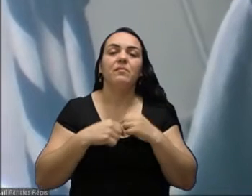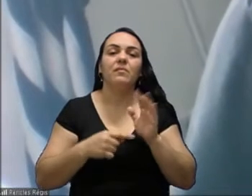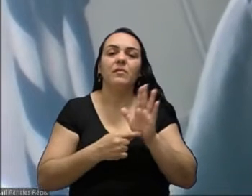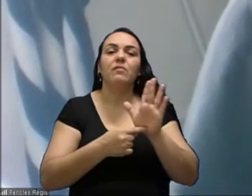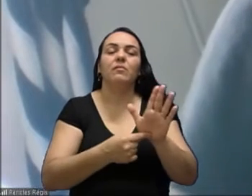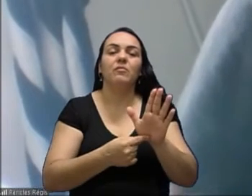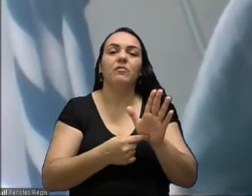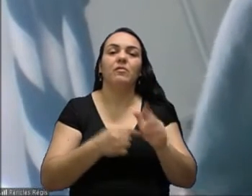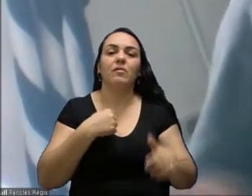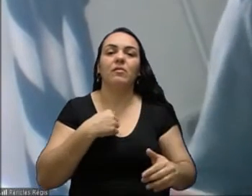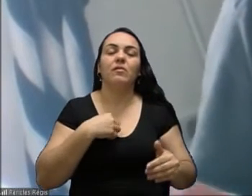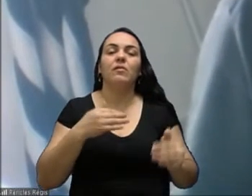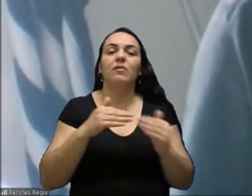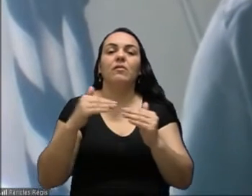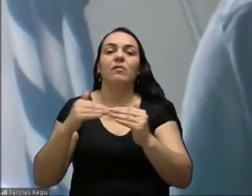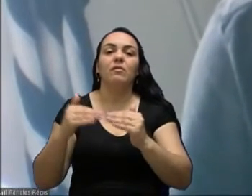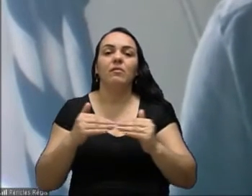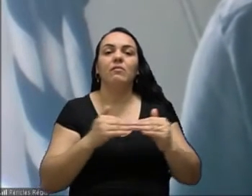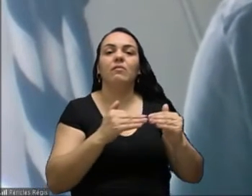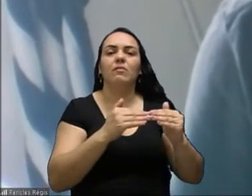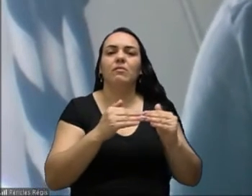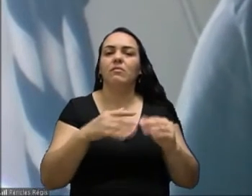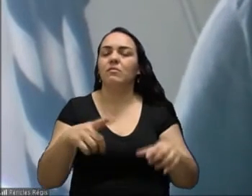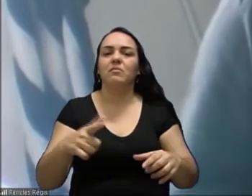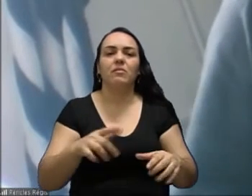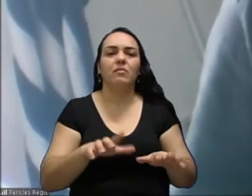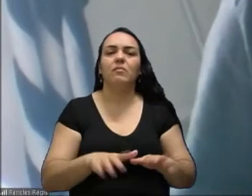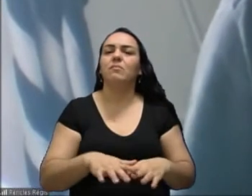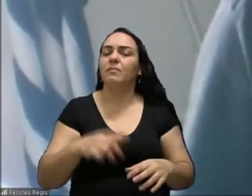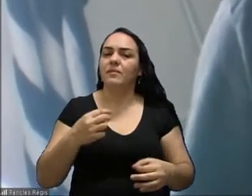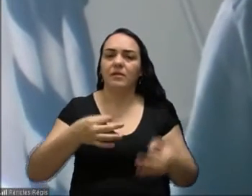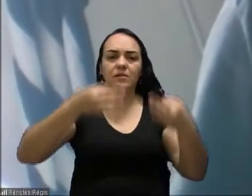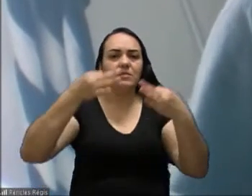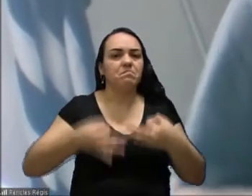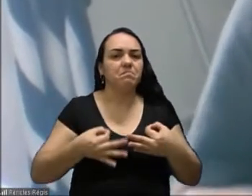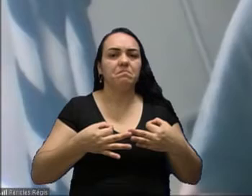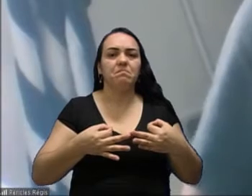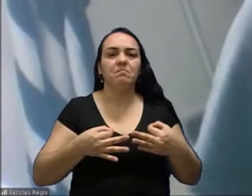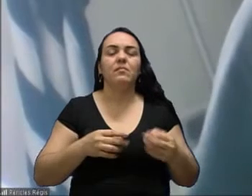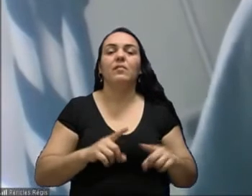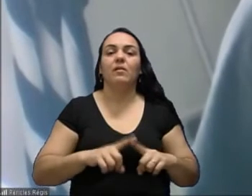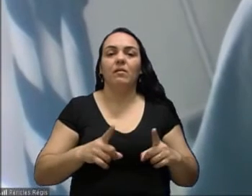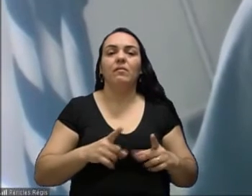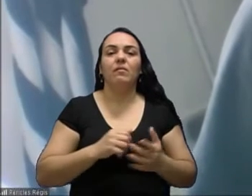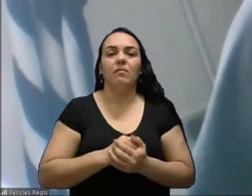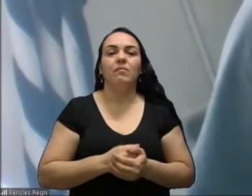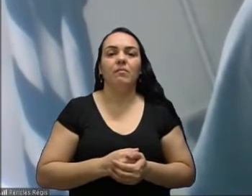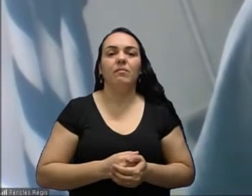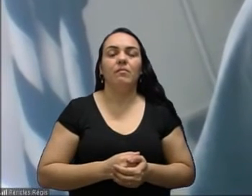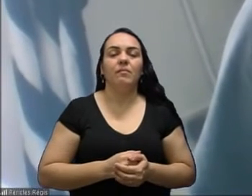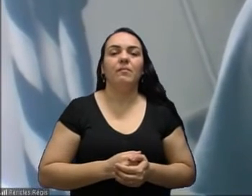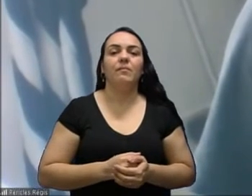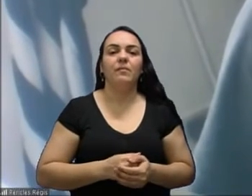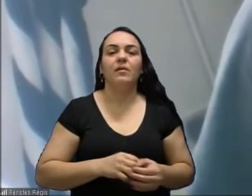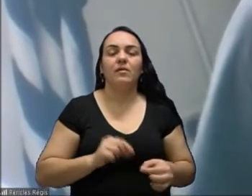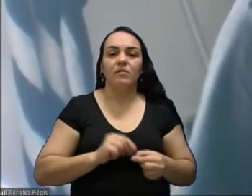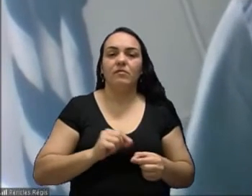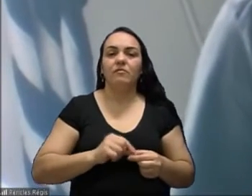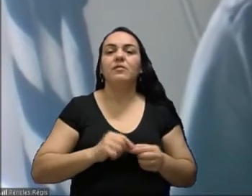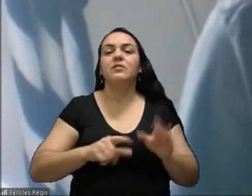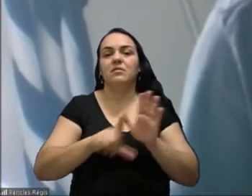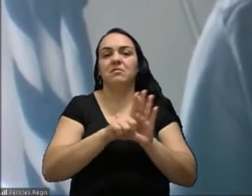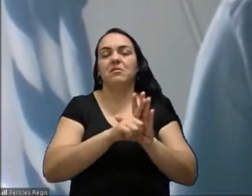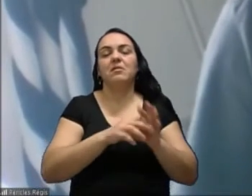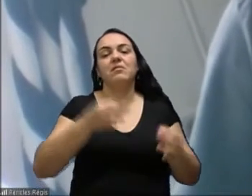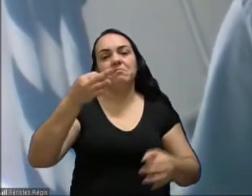compactuo do mérito não preciso falar nada o mérito é ótimo só a questão da jurisprudência mesmo